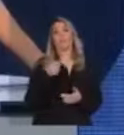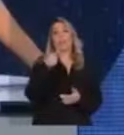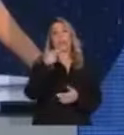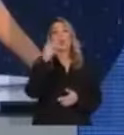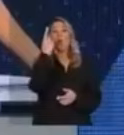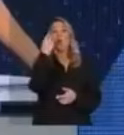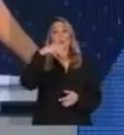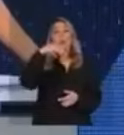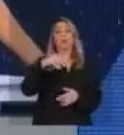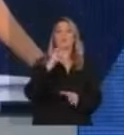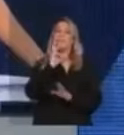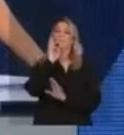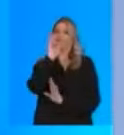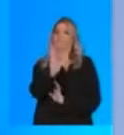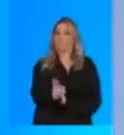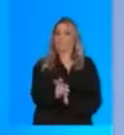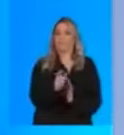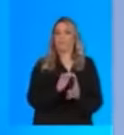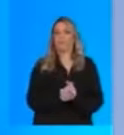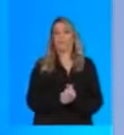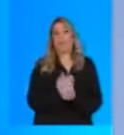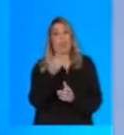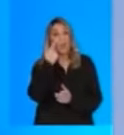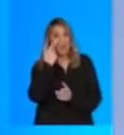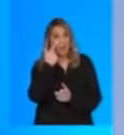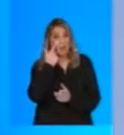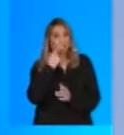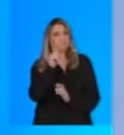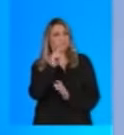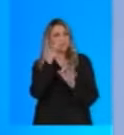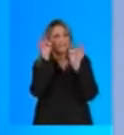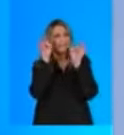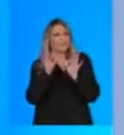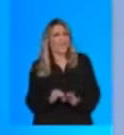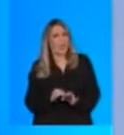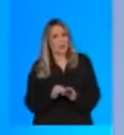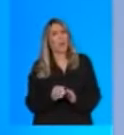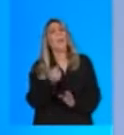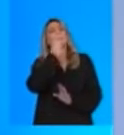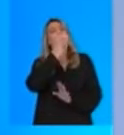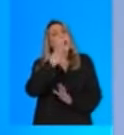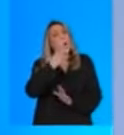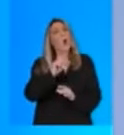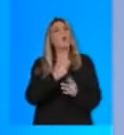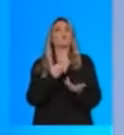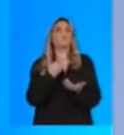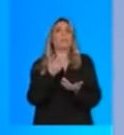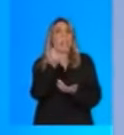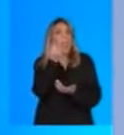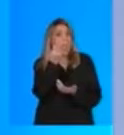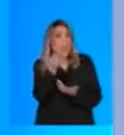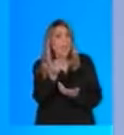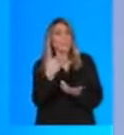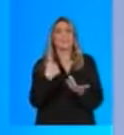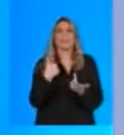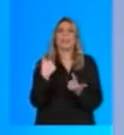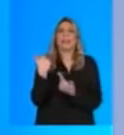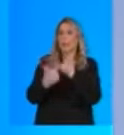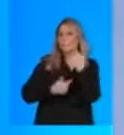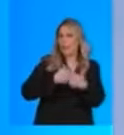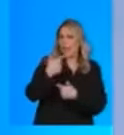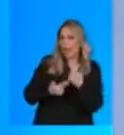tem um minuto pra réplica olha Flávio Você tem toda a razão é muito importante gerar emprego e renda Esse é um tema muito importante das